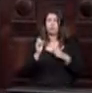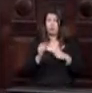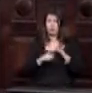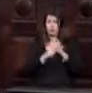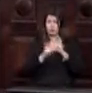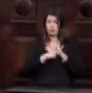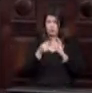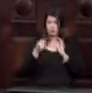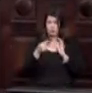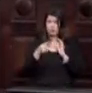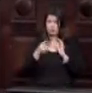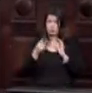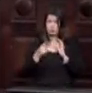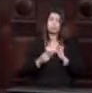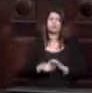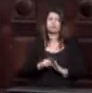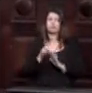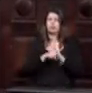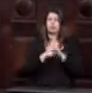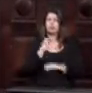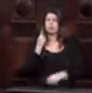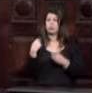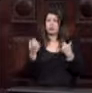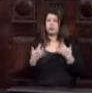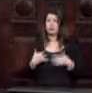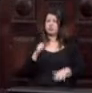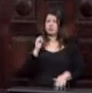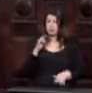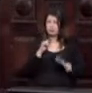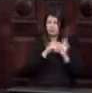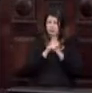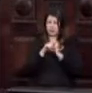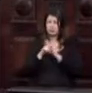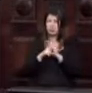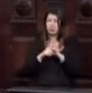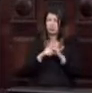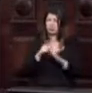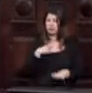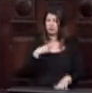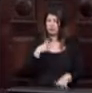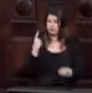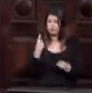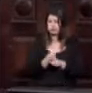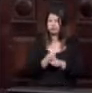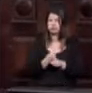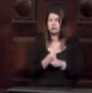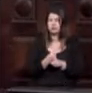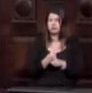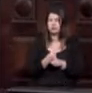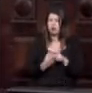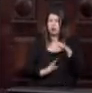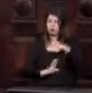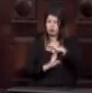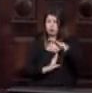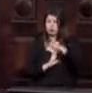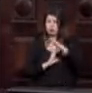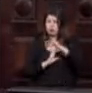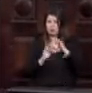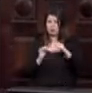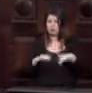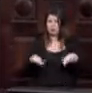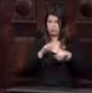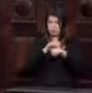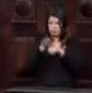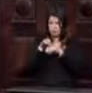2º. Parágrafo único. Se na verificação de que trata o caput for observado o descumprimento do limite para as despesas